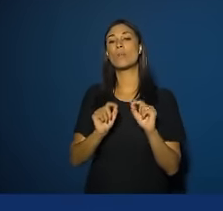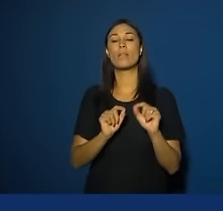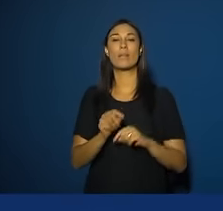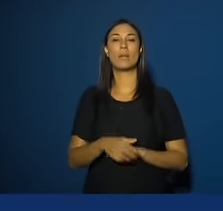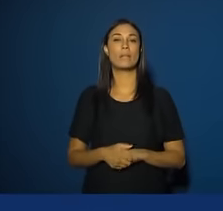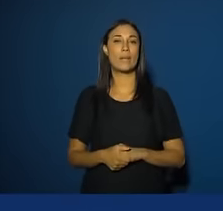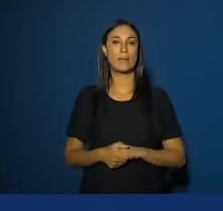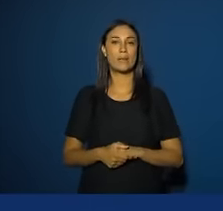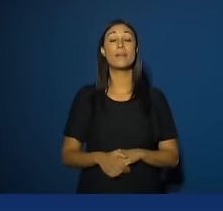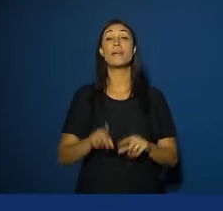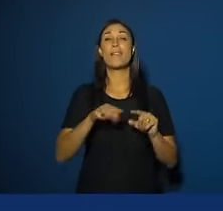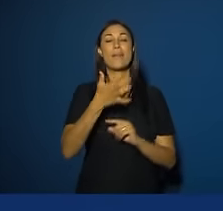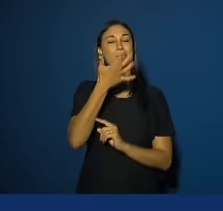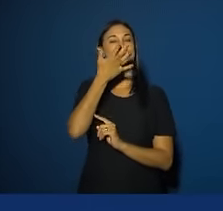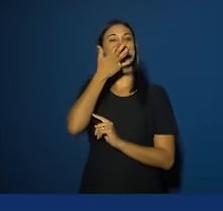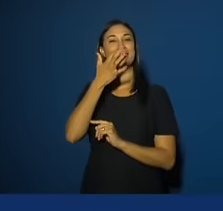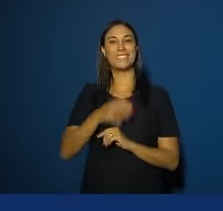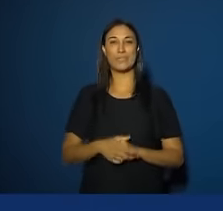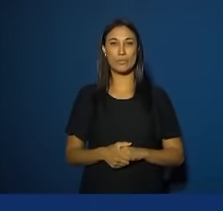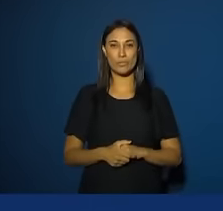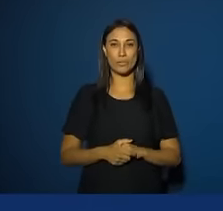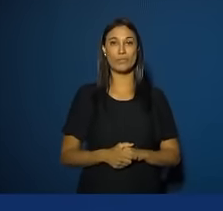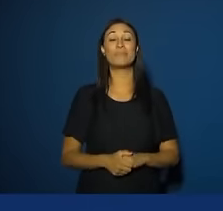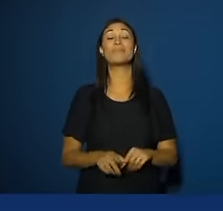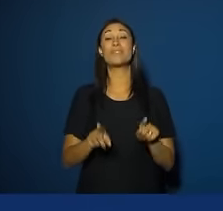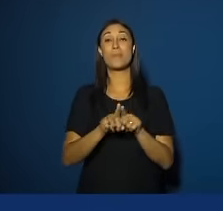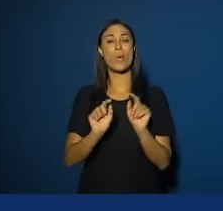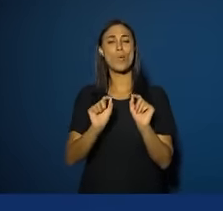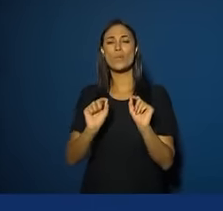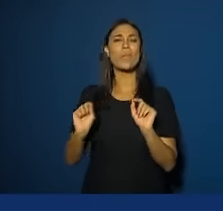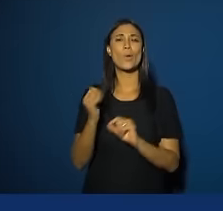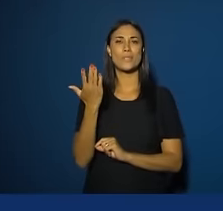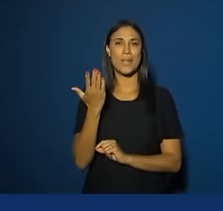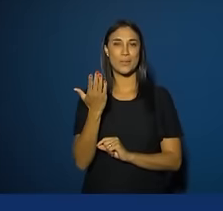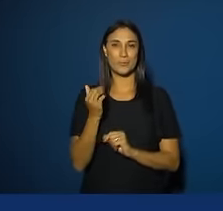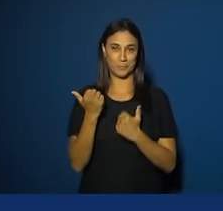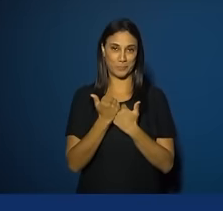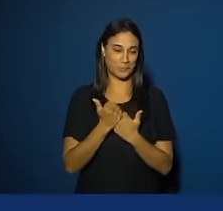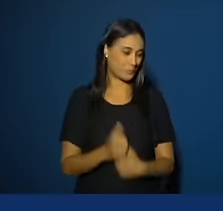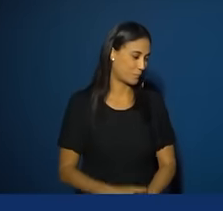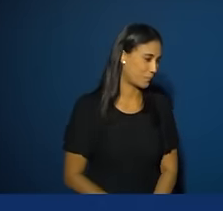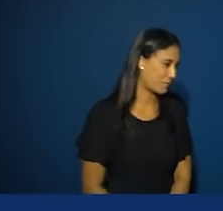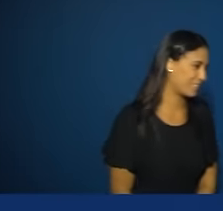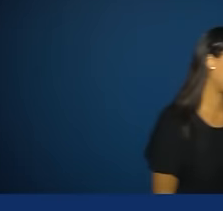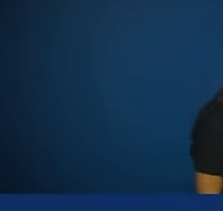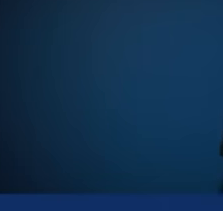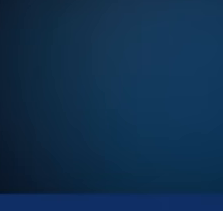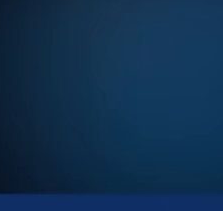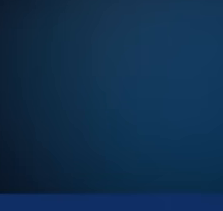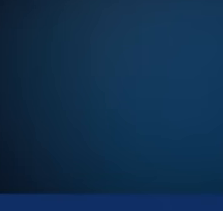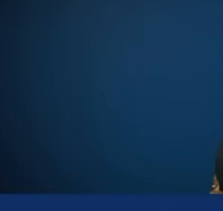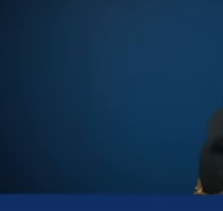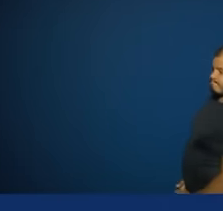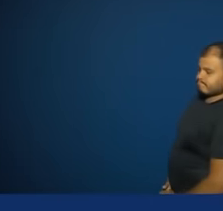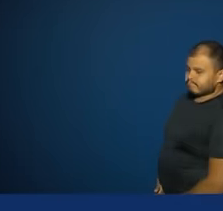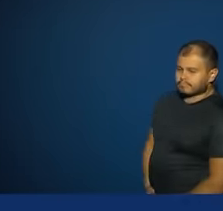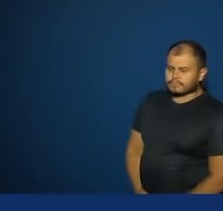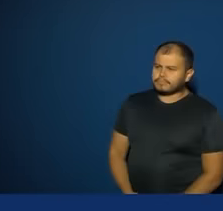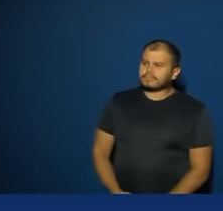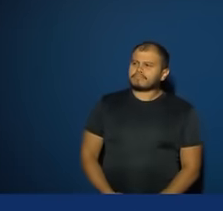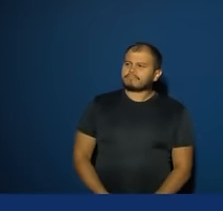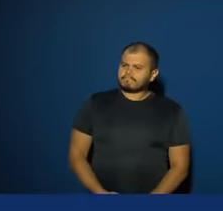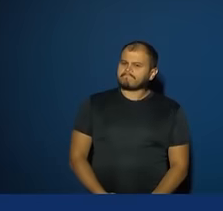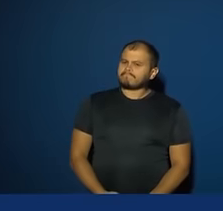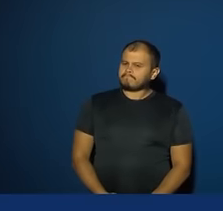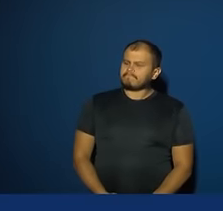goodwill impressionante do ponto de vista climático o que que tá acontecendo olha eh eh eu eu concordo um certo